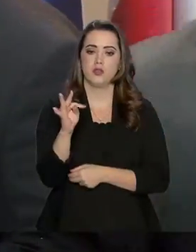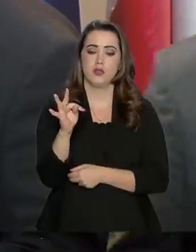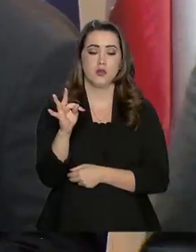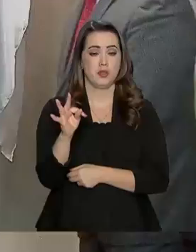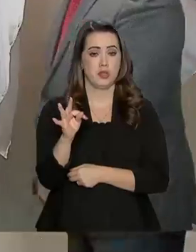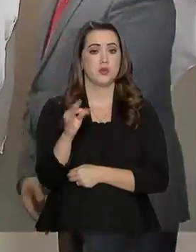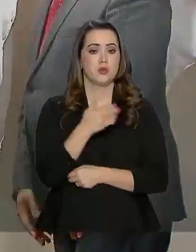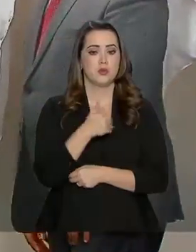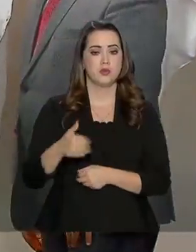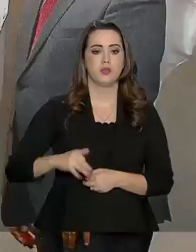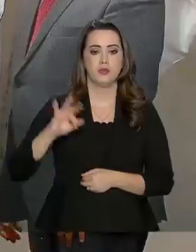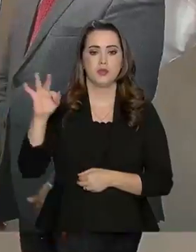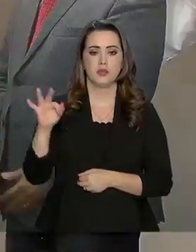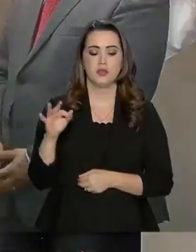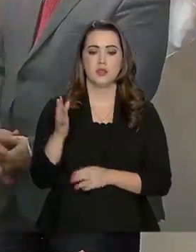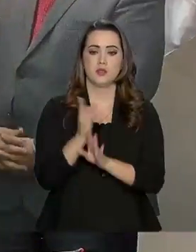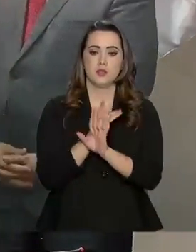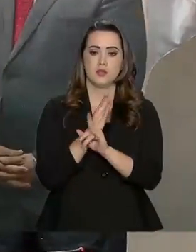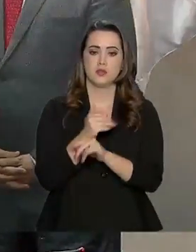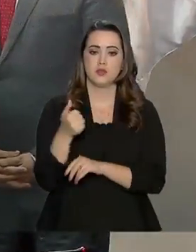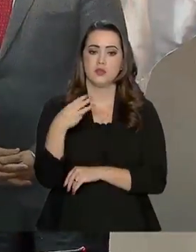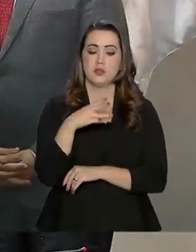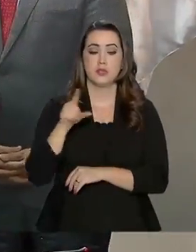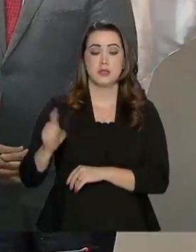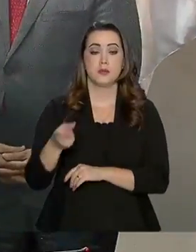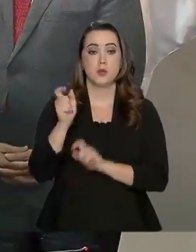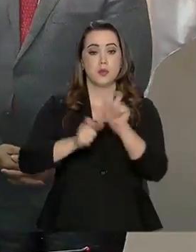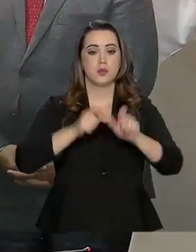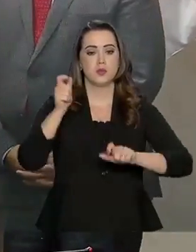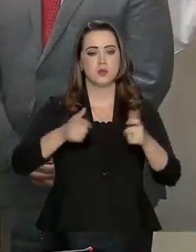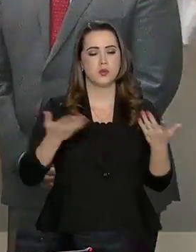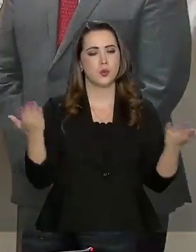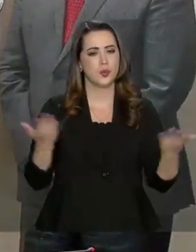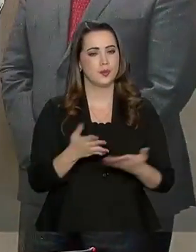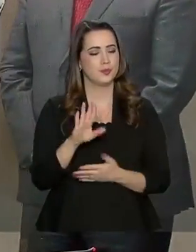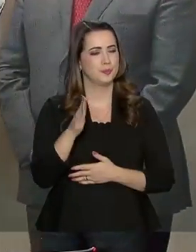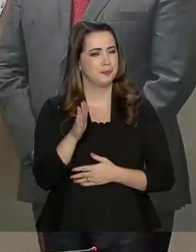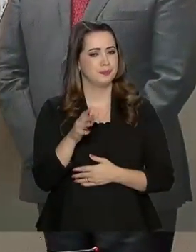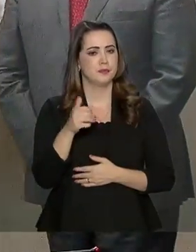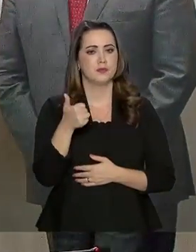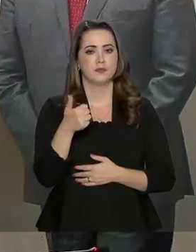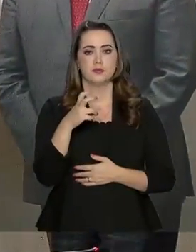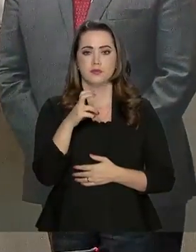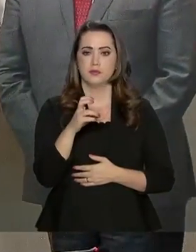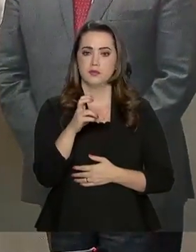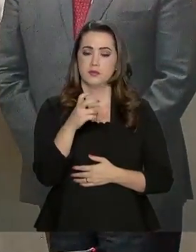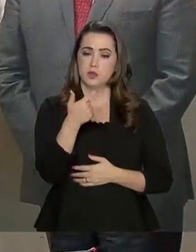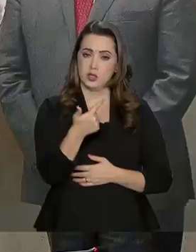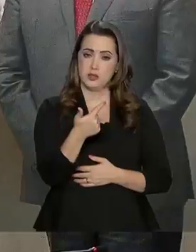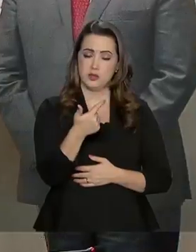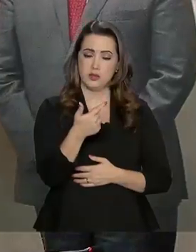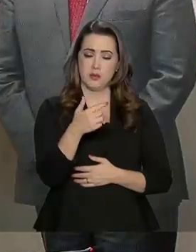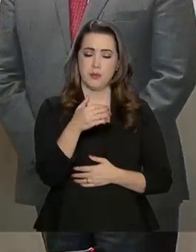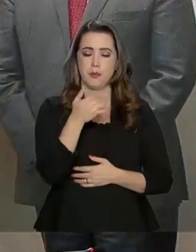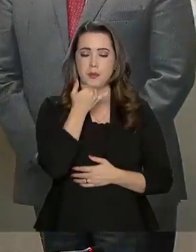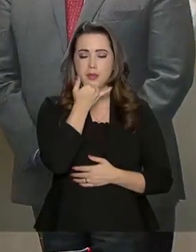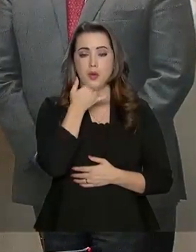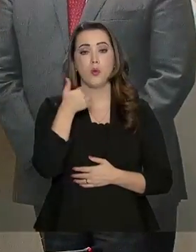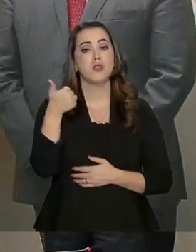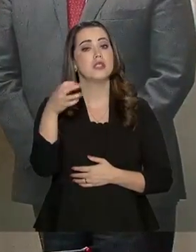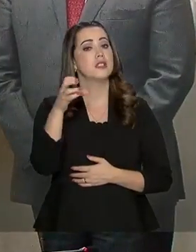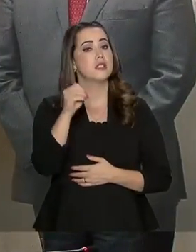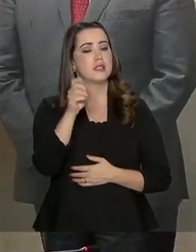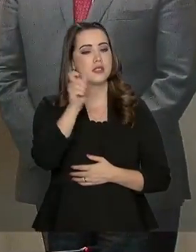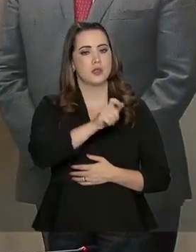Governo Federal o município tem 13.000 habitantes e atende cerca de 150 idosos com atividades